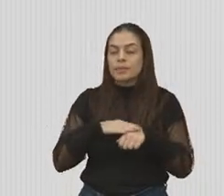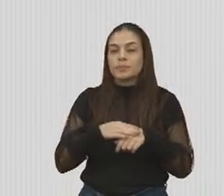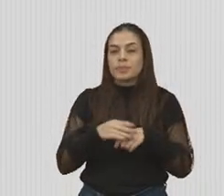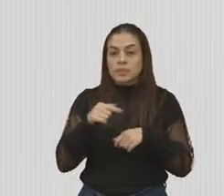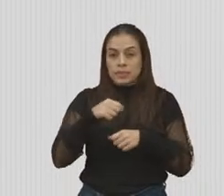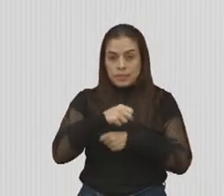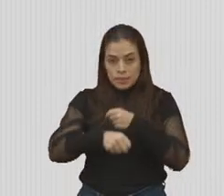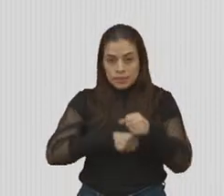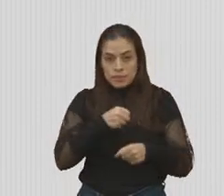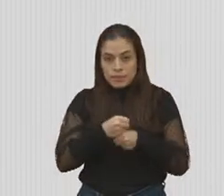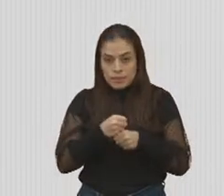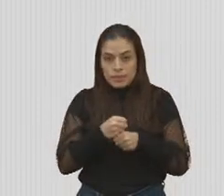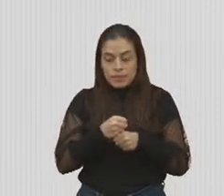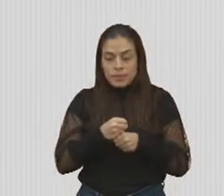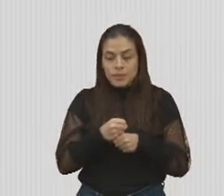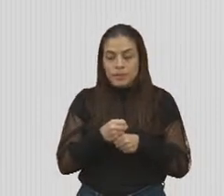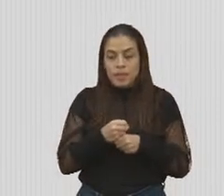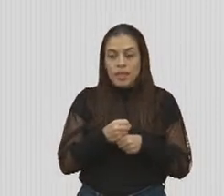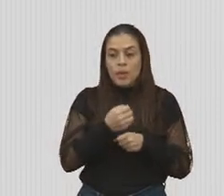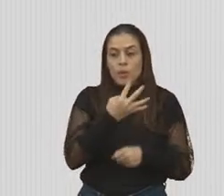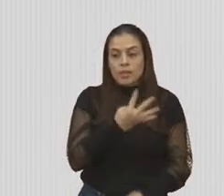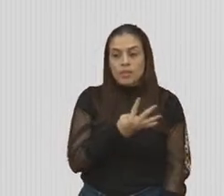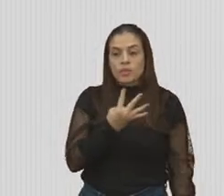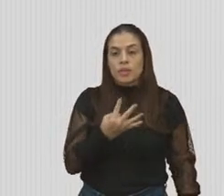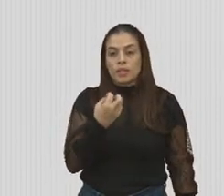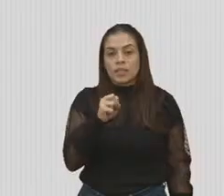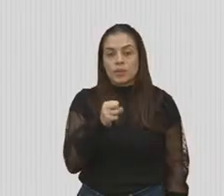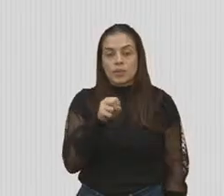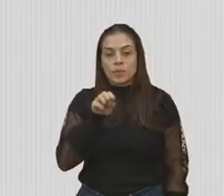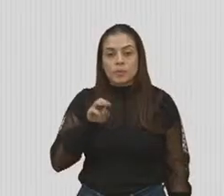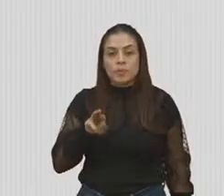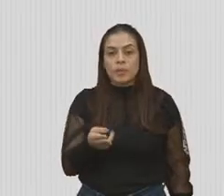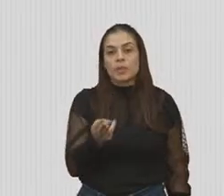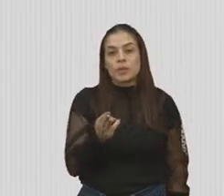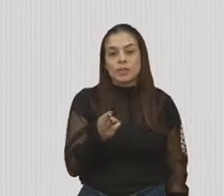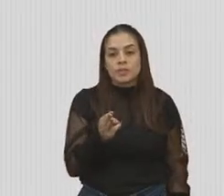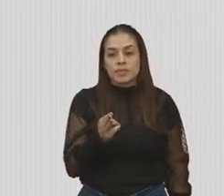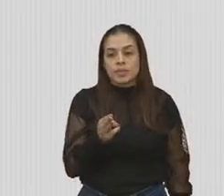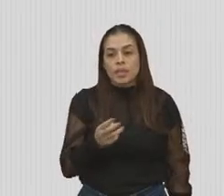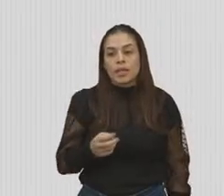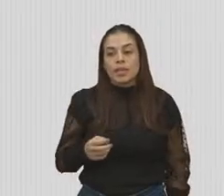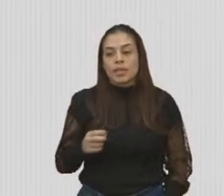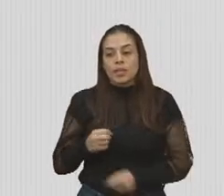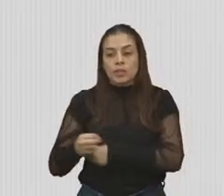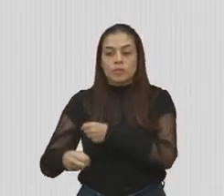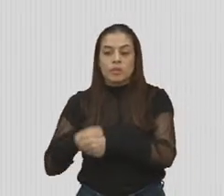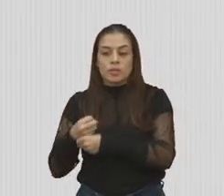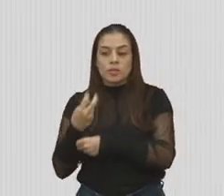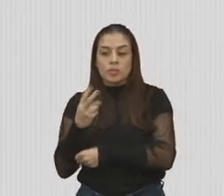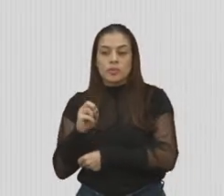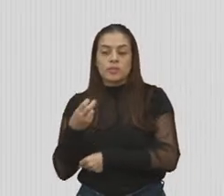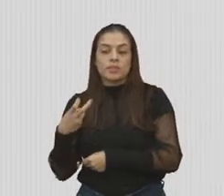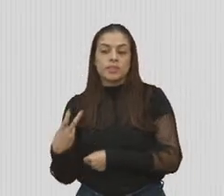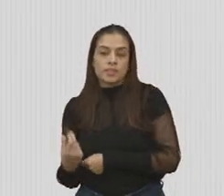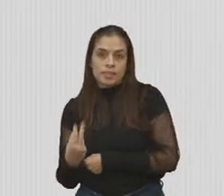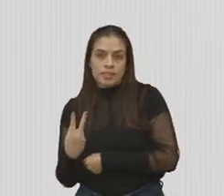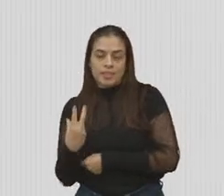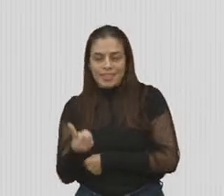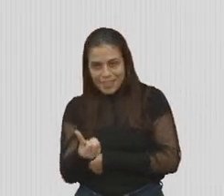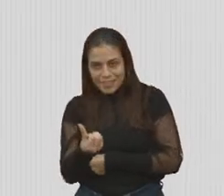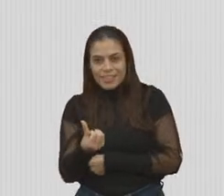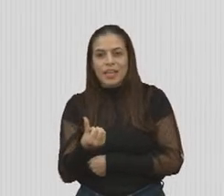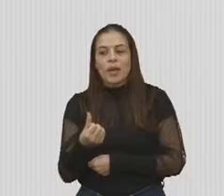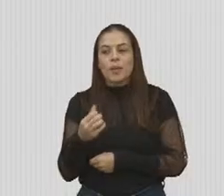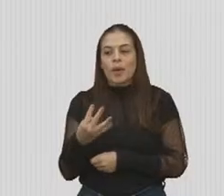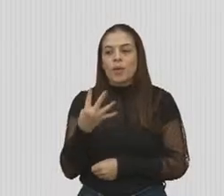esse ano está previsto 448 milhões e para 2026 nós alocamos 451 milhões.